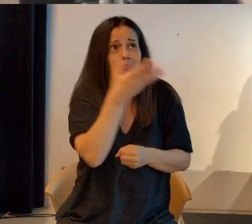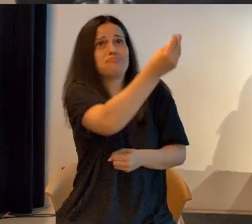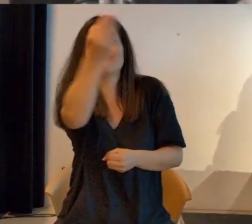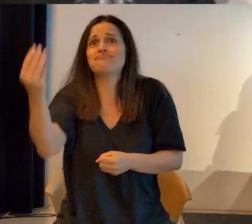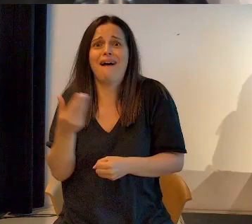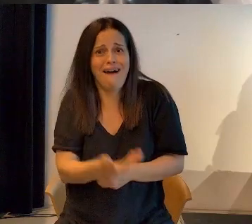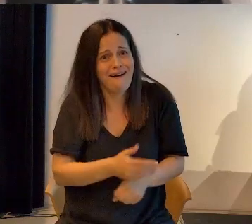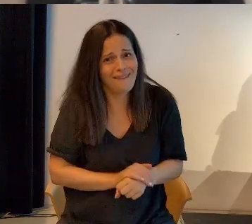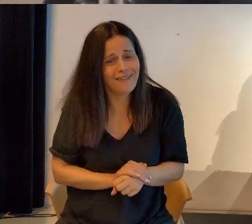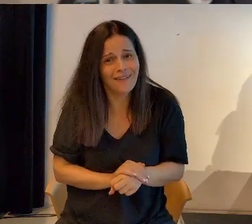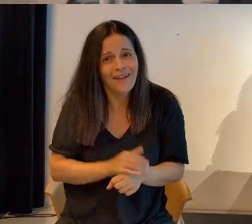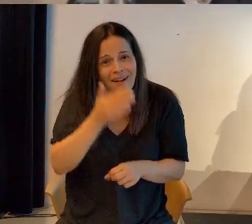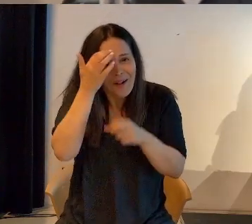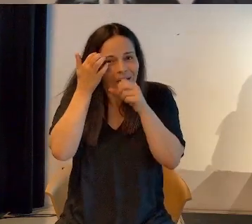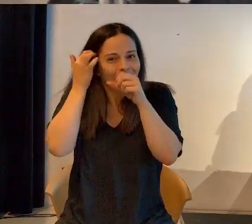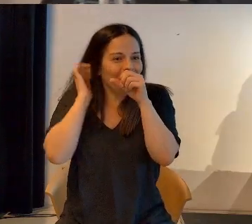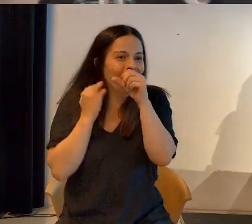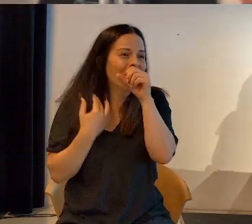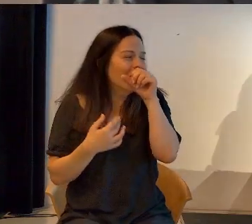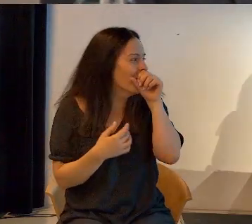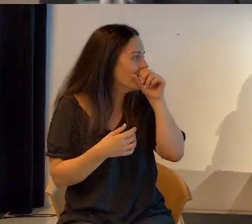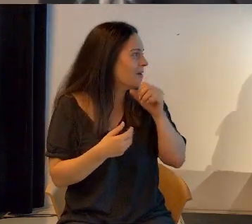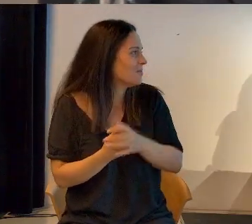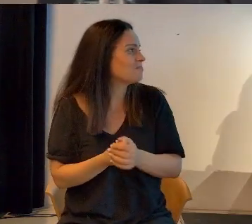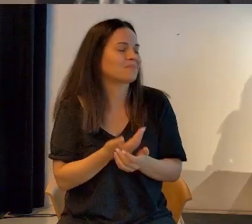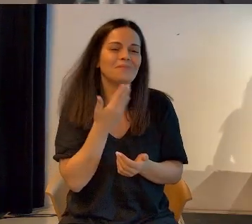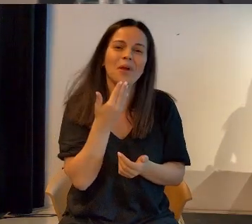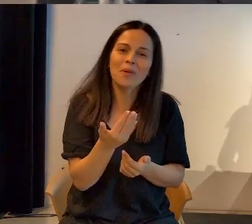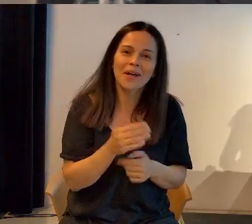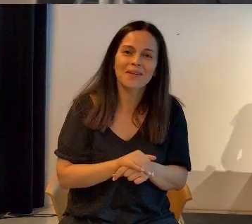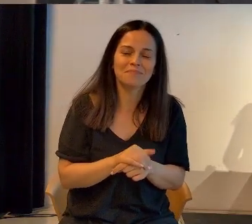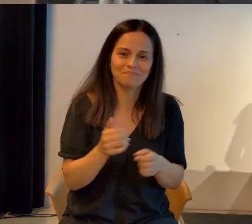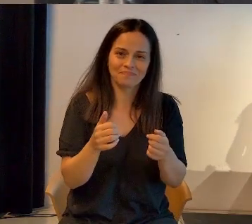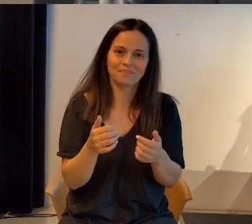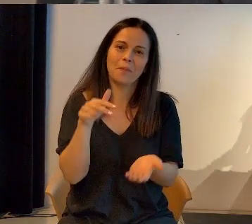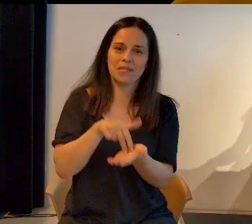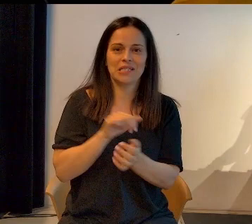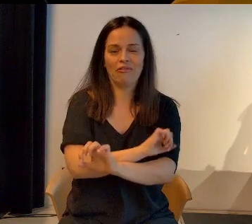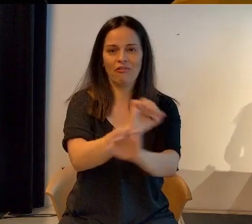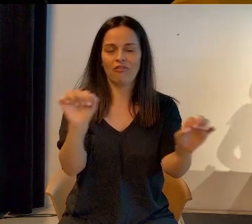Muito obrigado a todos.